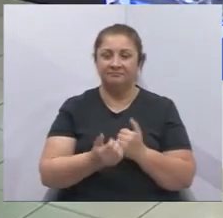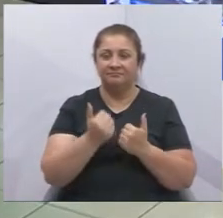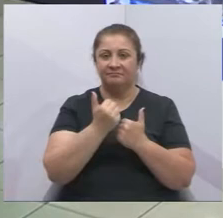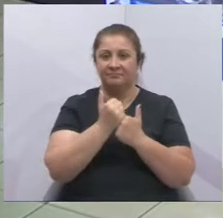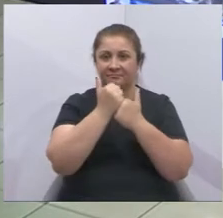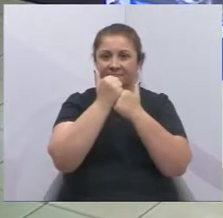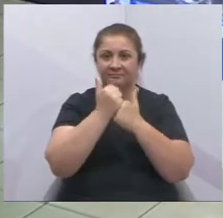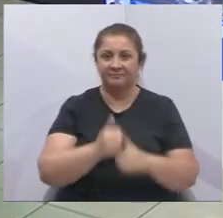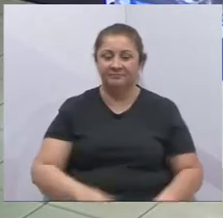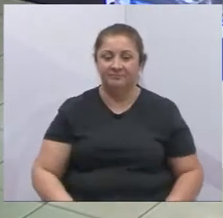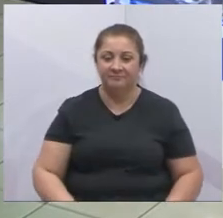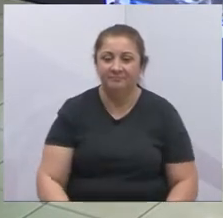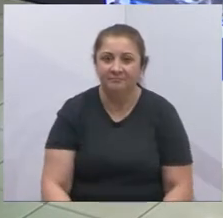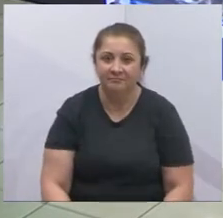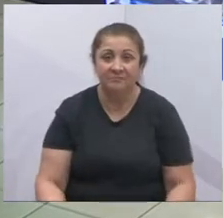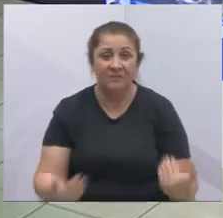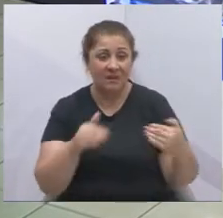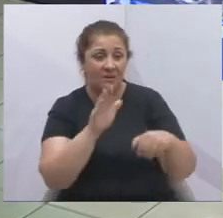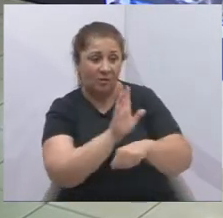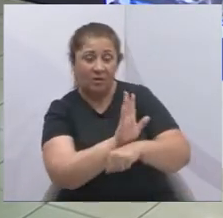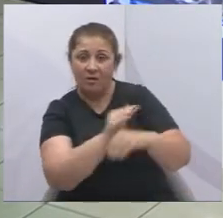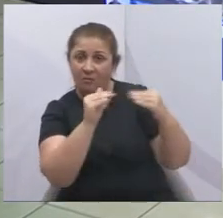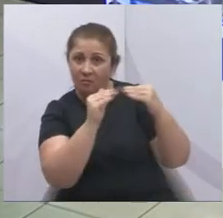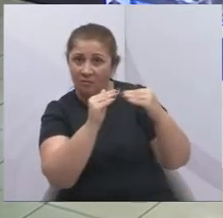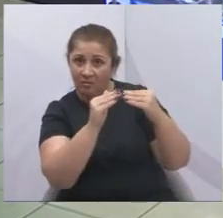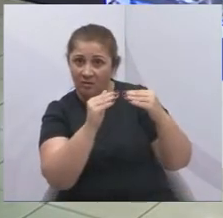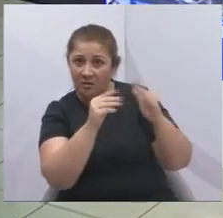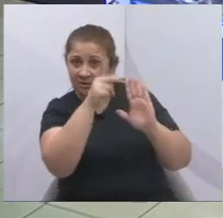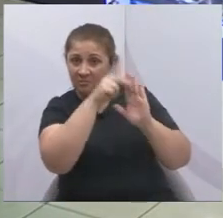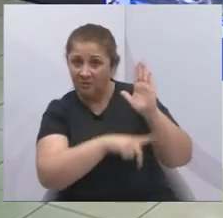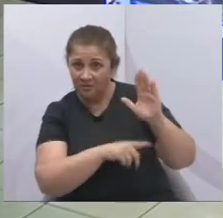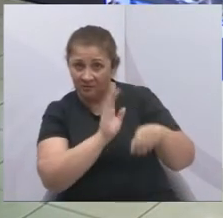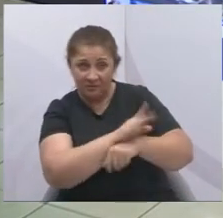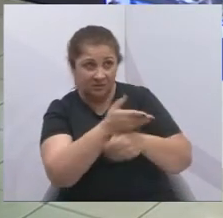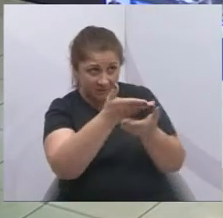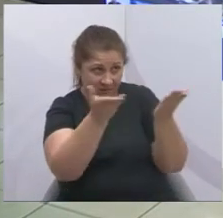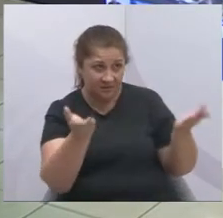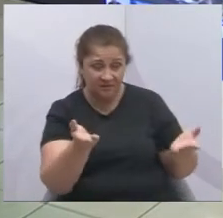Vai ser raro. Defendendo esse projeto aqui para favorecer vocês.